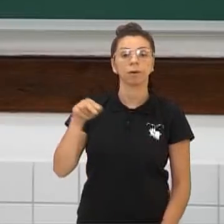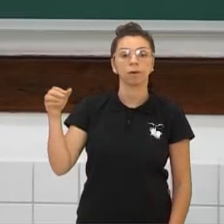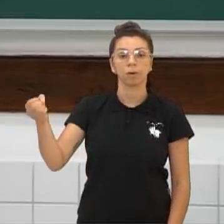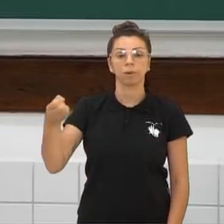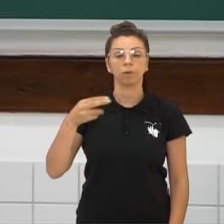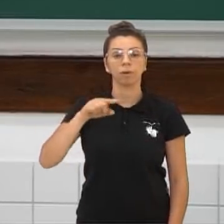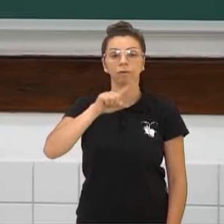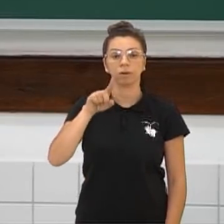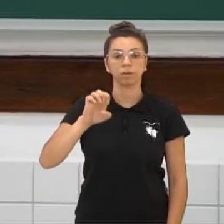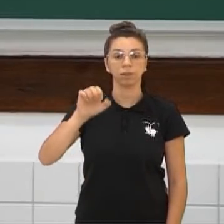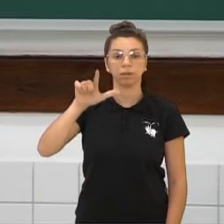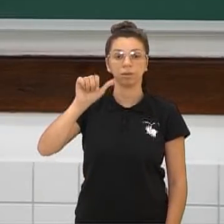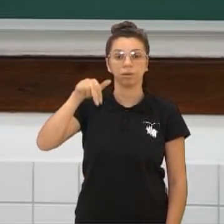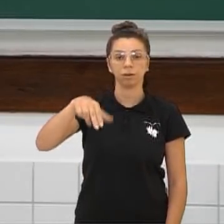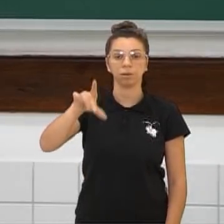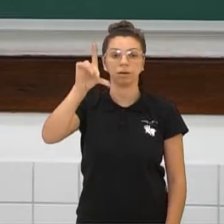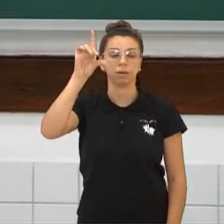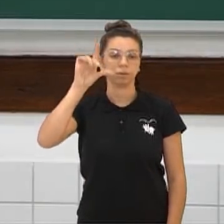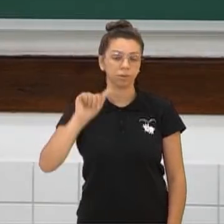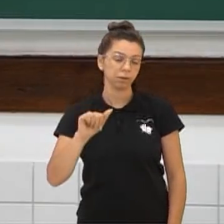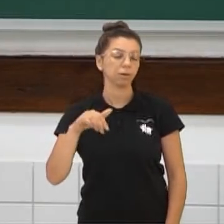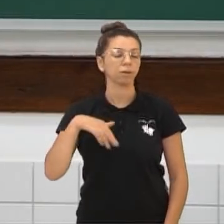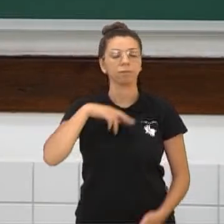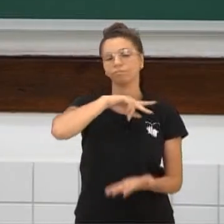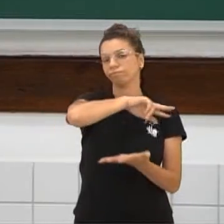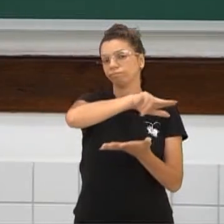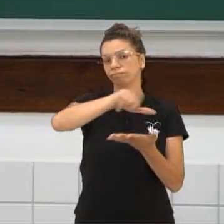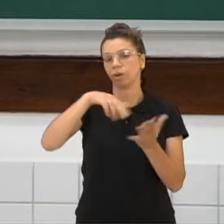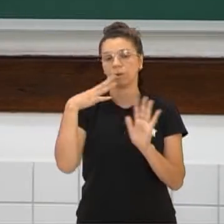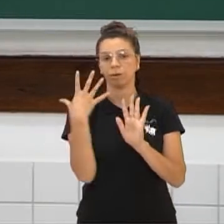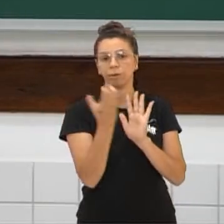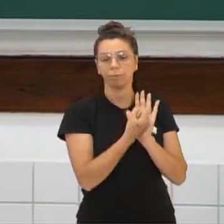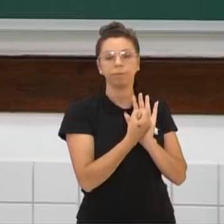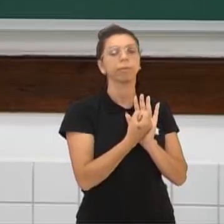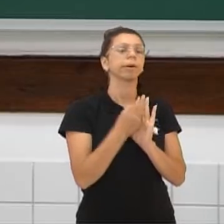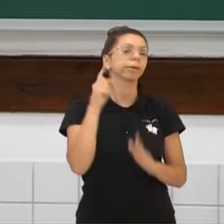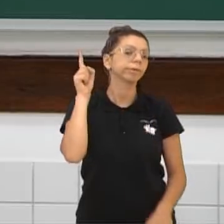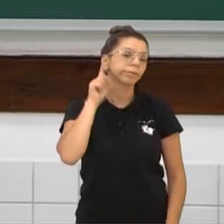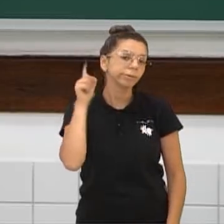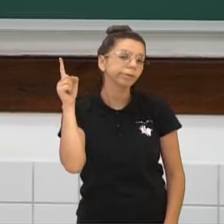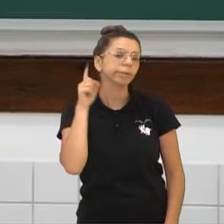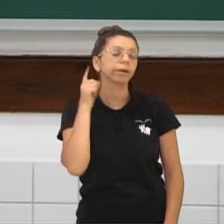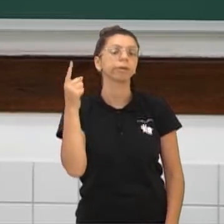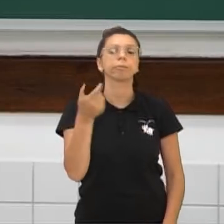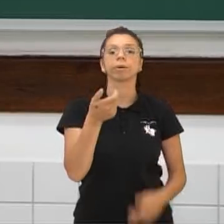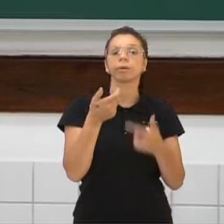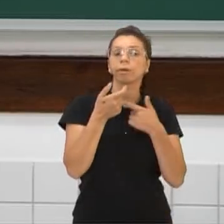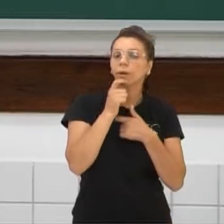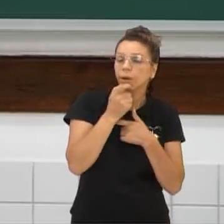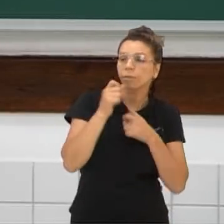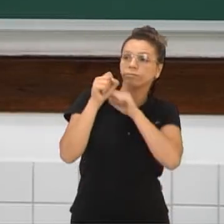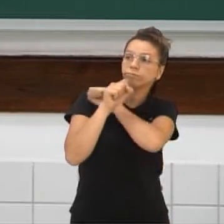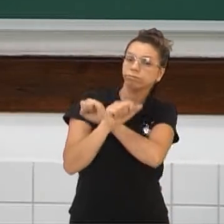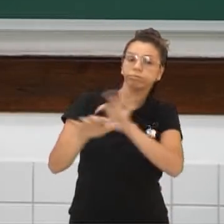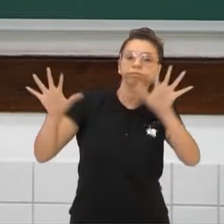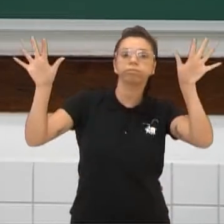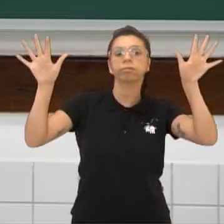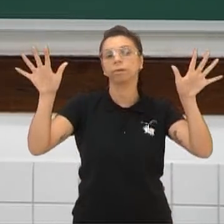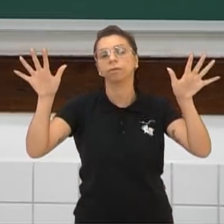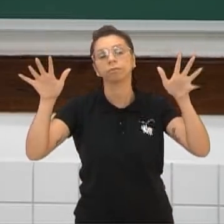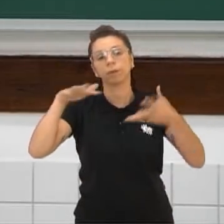foram vários fatos, várias datas que acabaram fazendo com que a língua inglesa